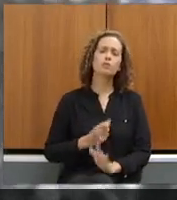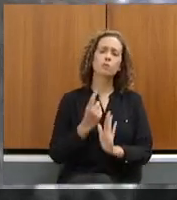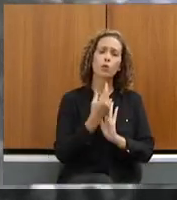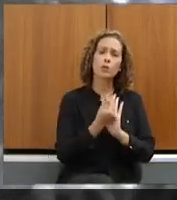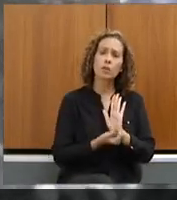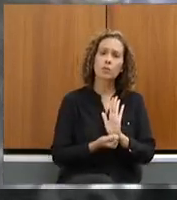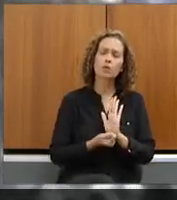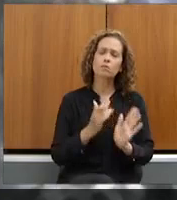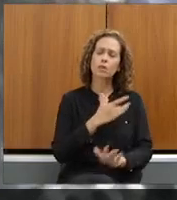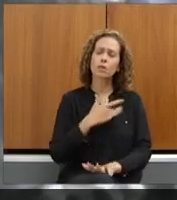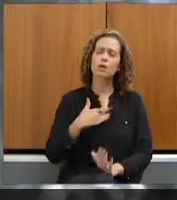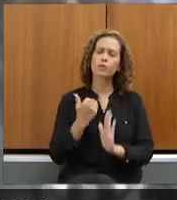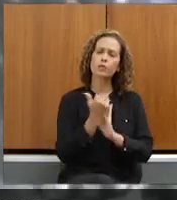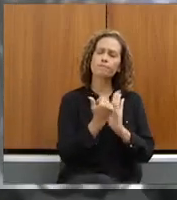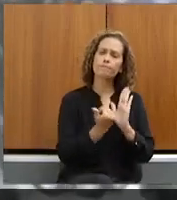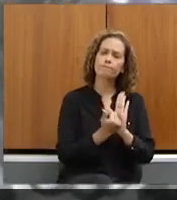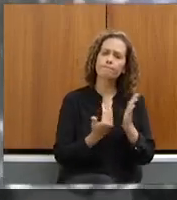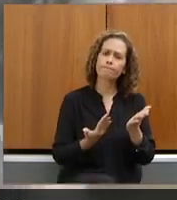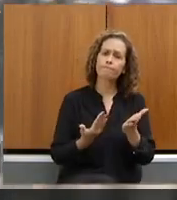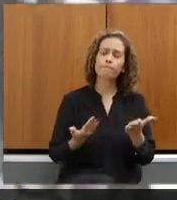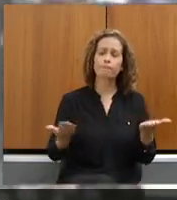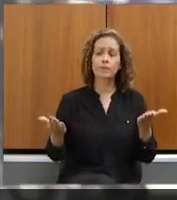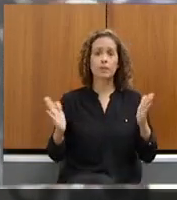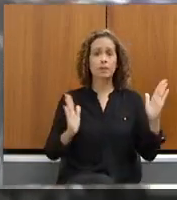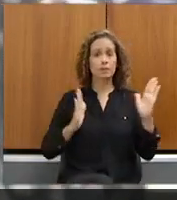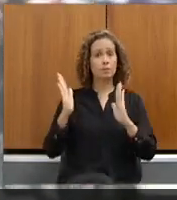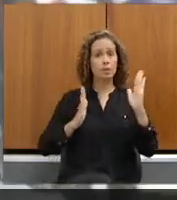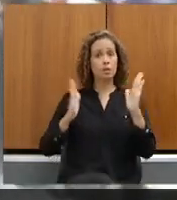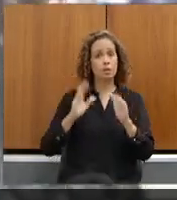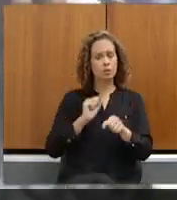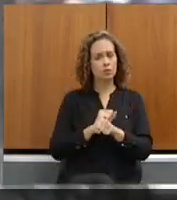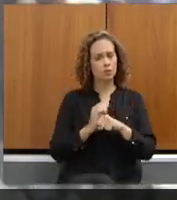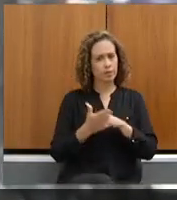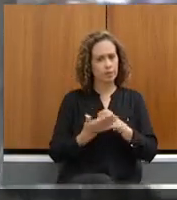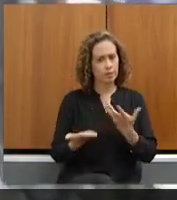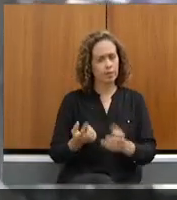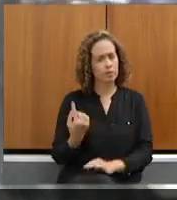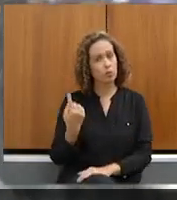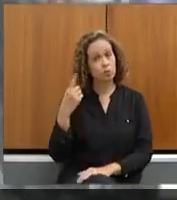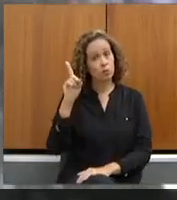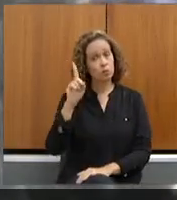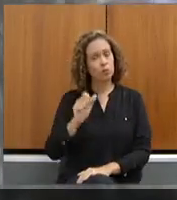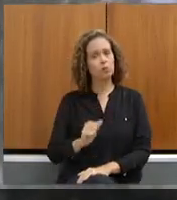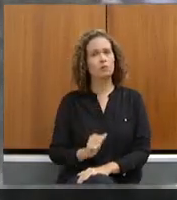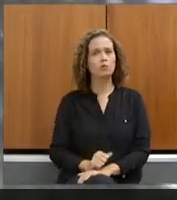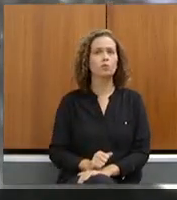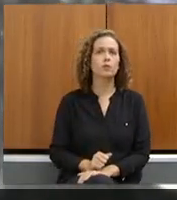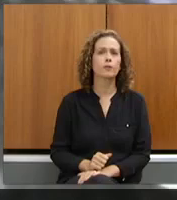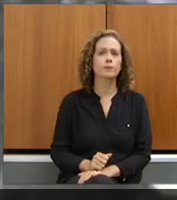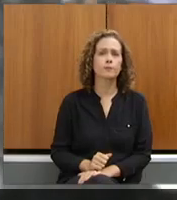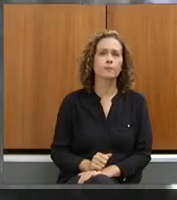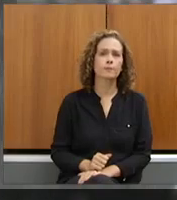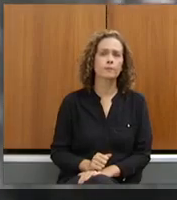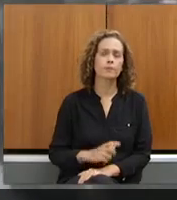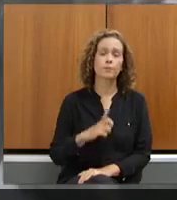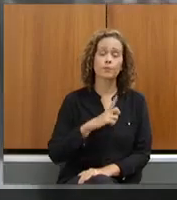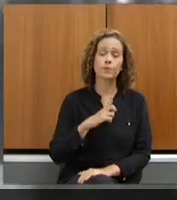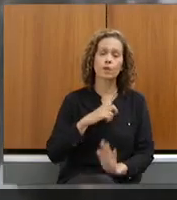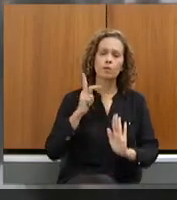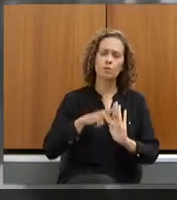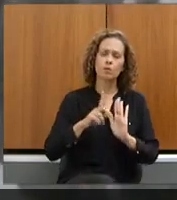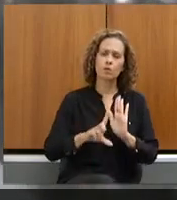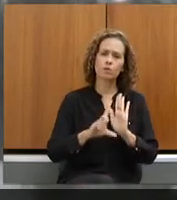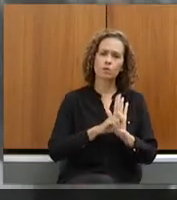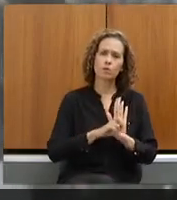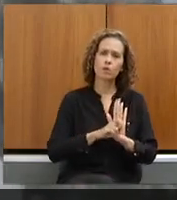plena academia né e por último eu quero trazer que que tem o projeto de